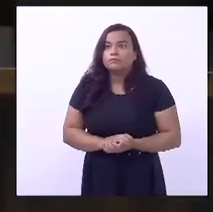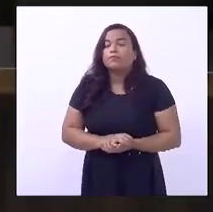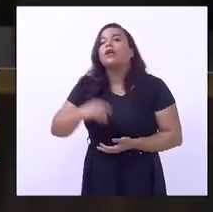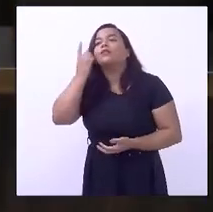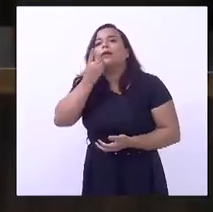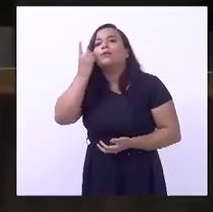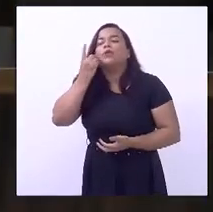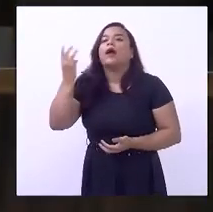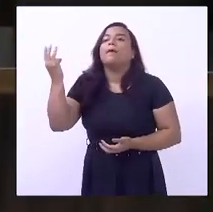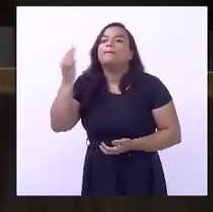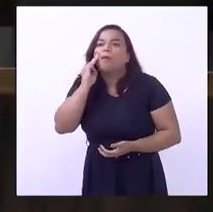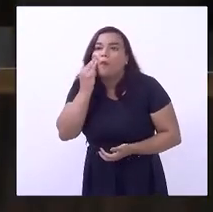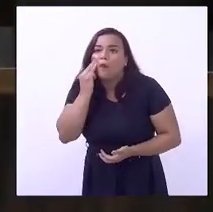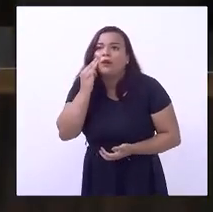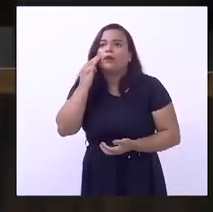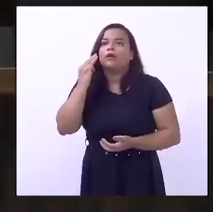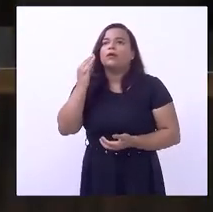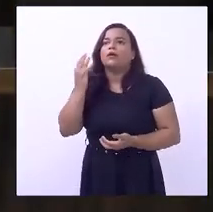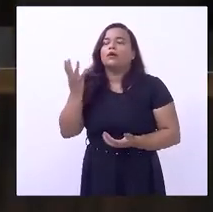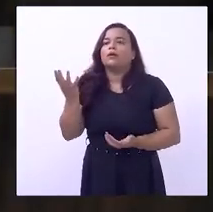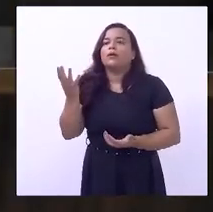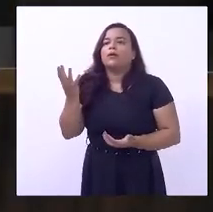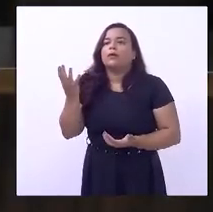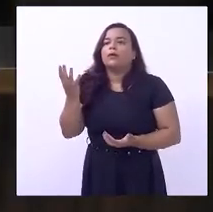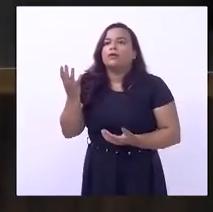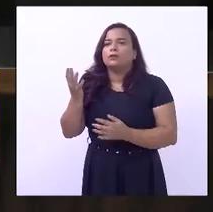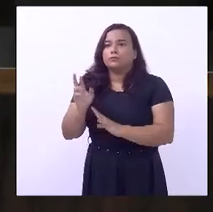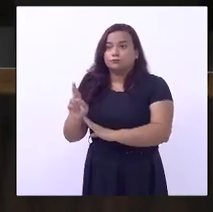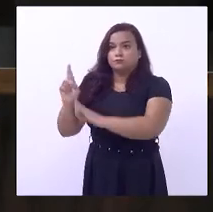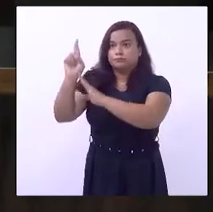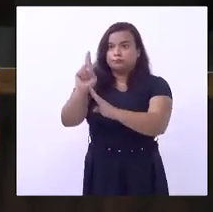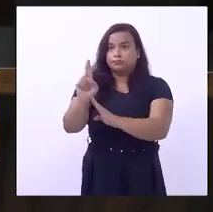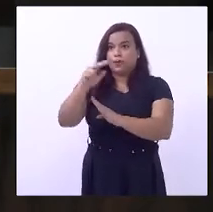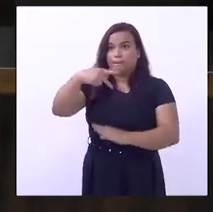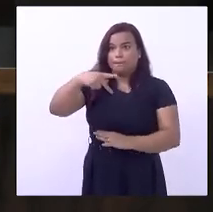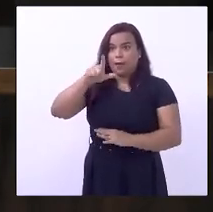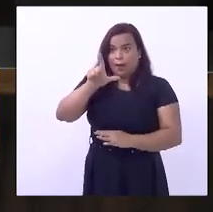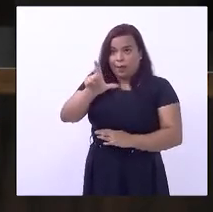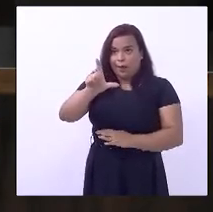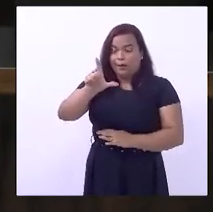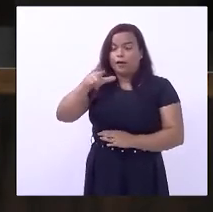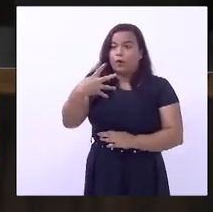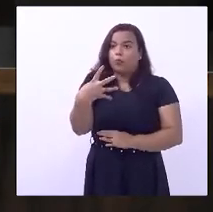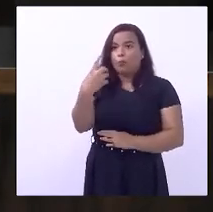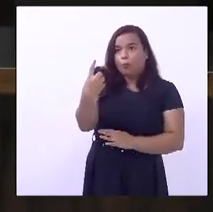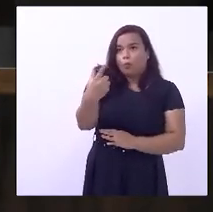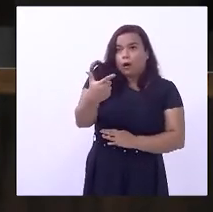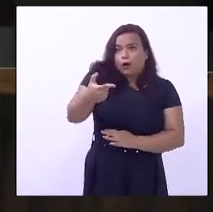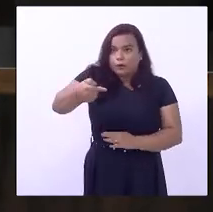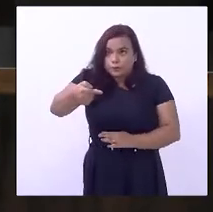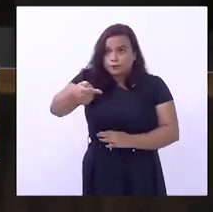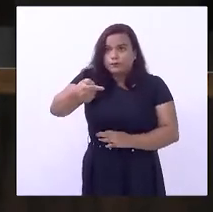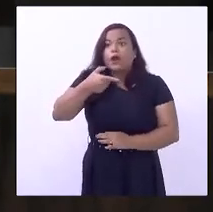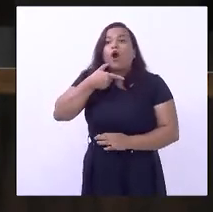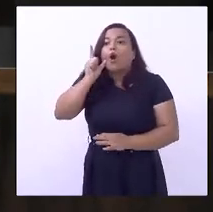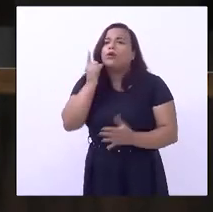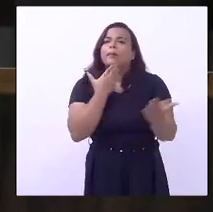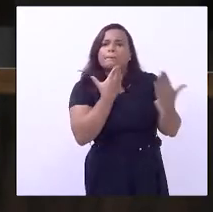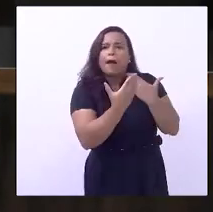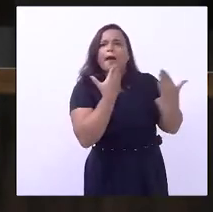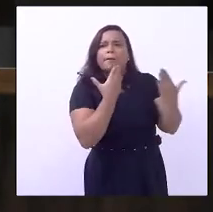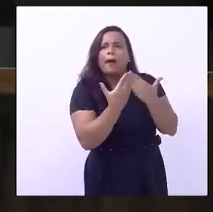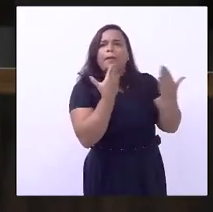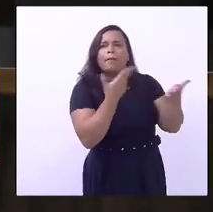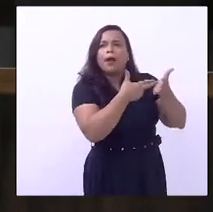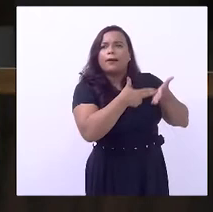Deputada Mônica, em nome do PL 4127, no dia de ontem a gente encaminhou